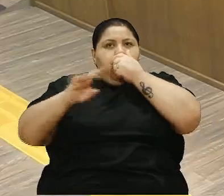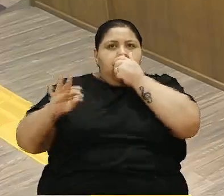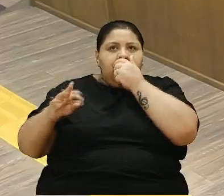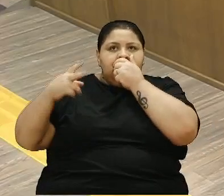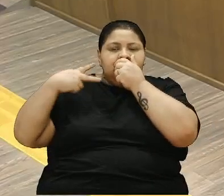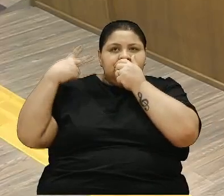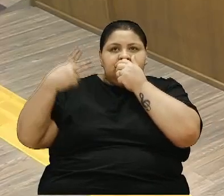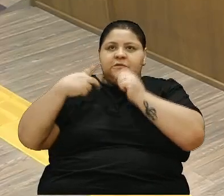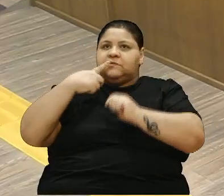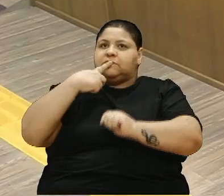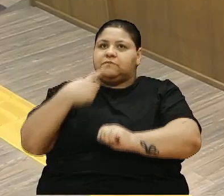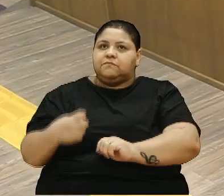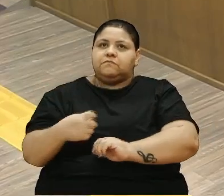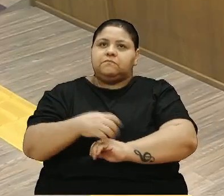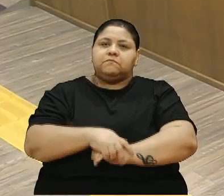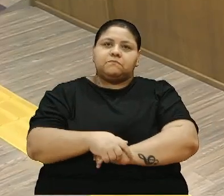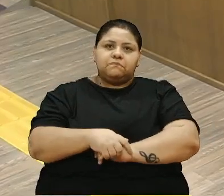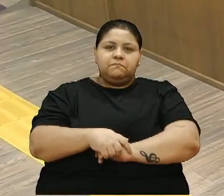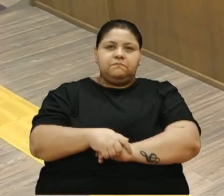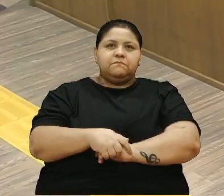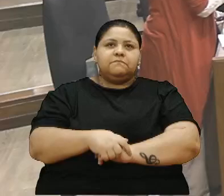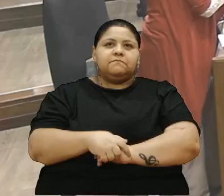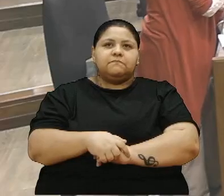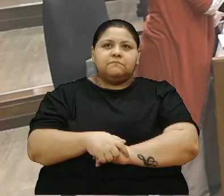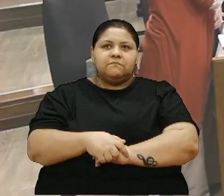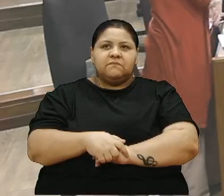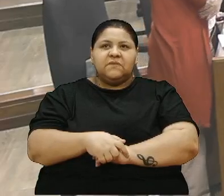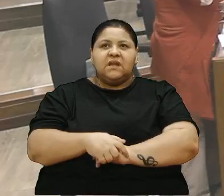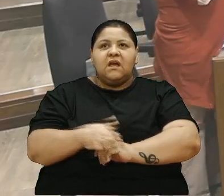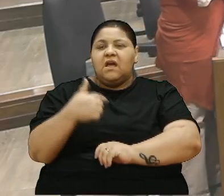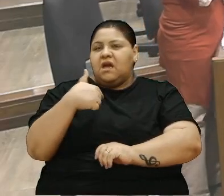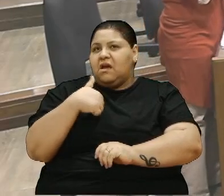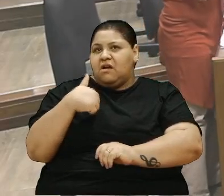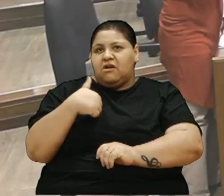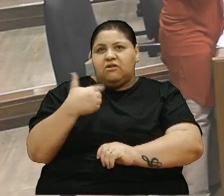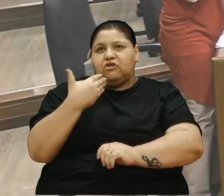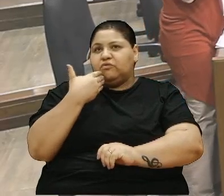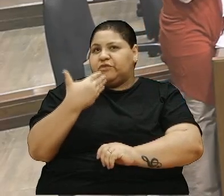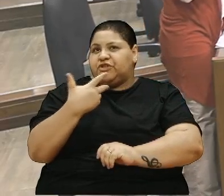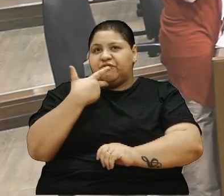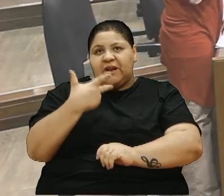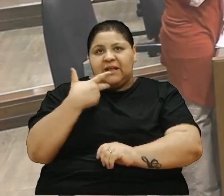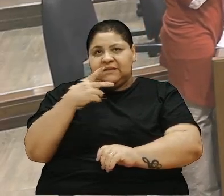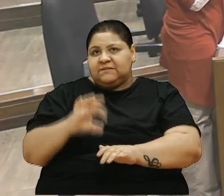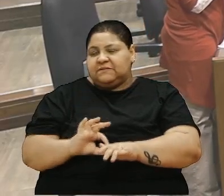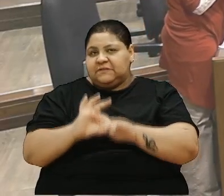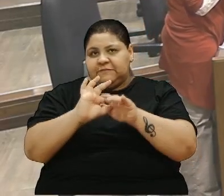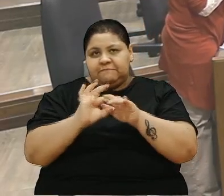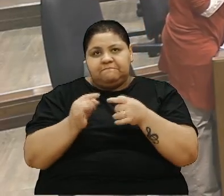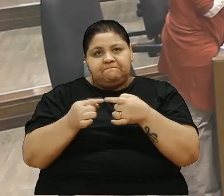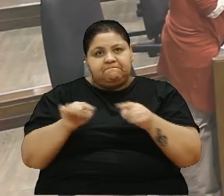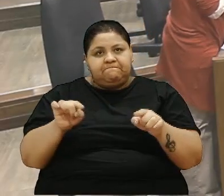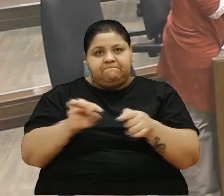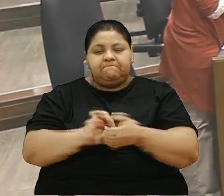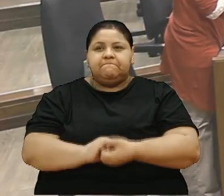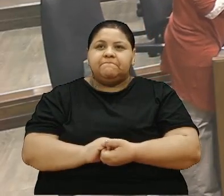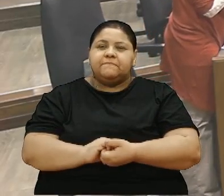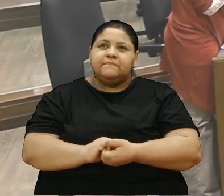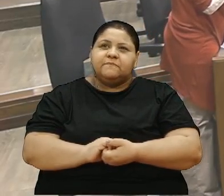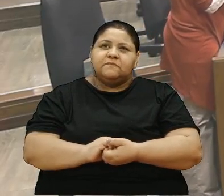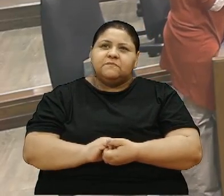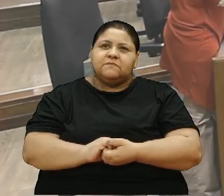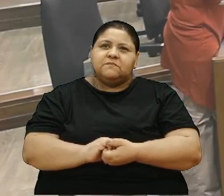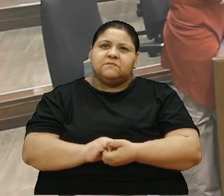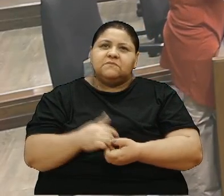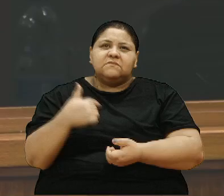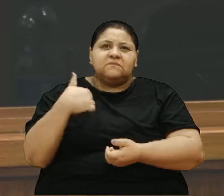Vereadora Rose Frigerio. Bom, eu até não ia pedir declaração de líder, mas eu